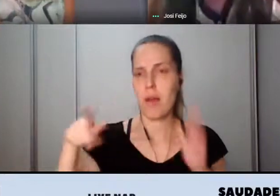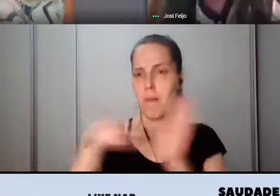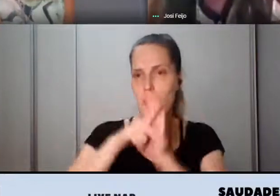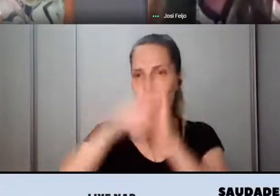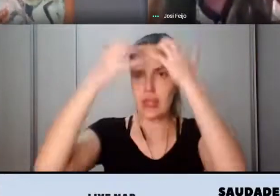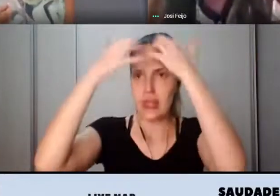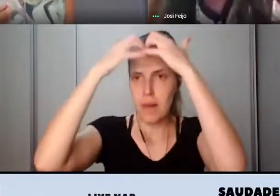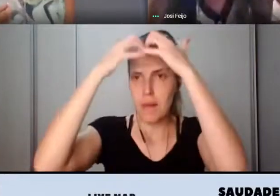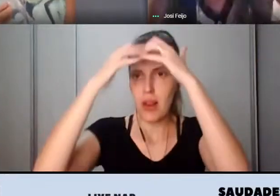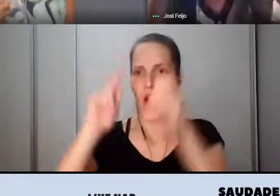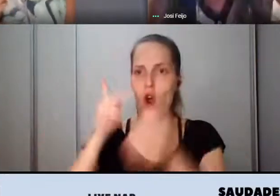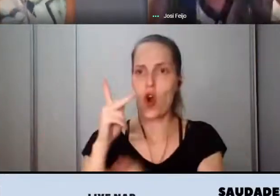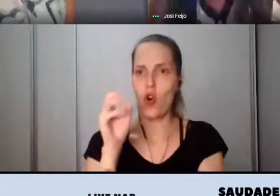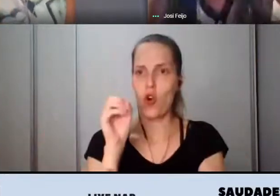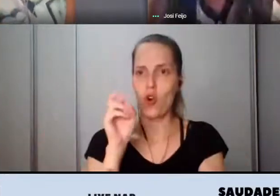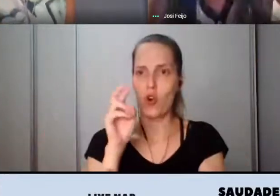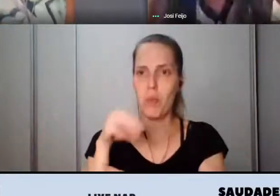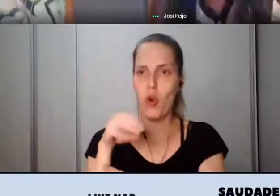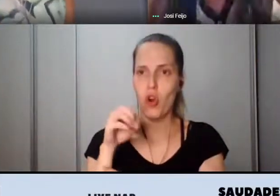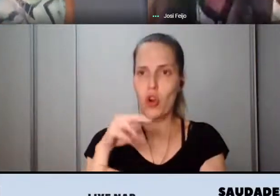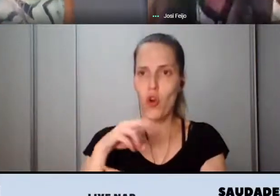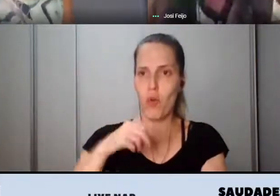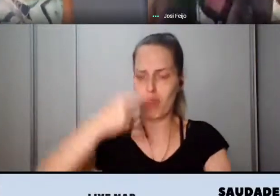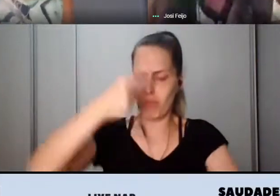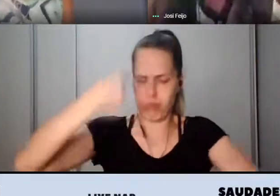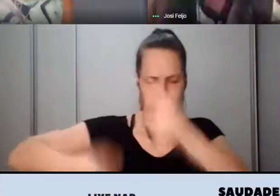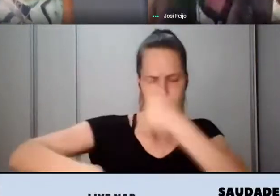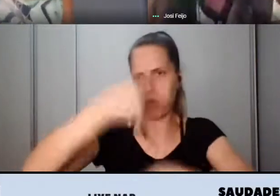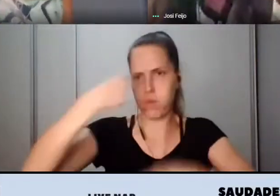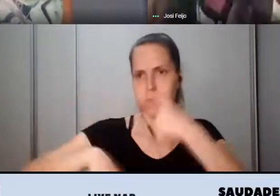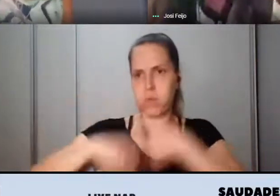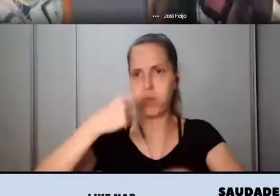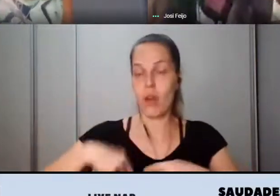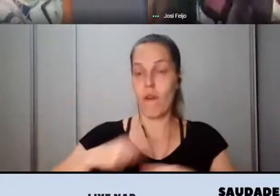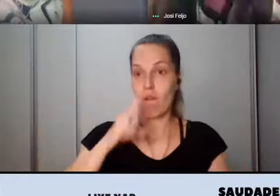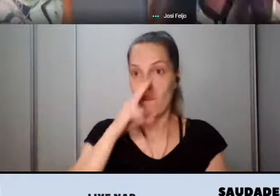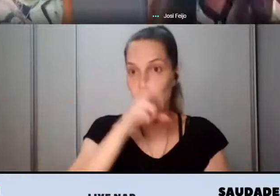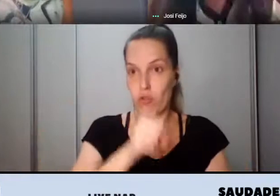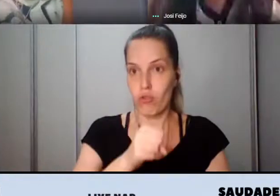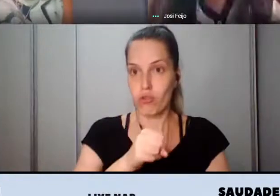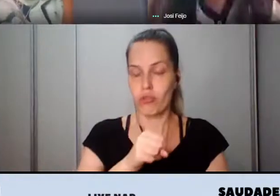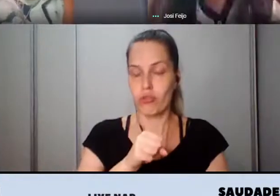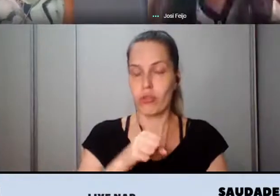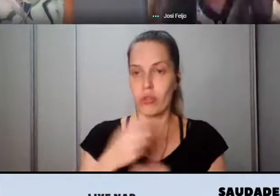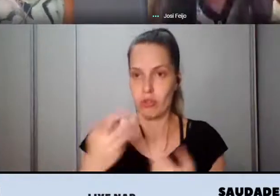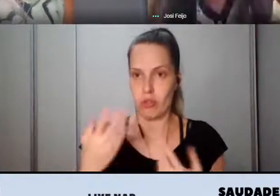mais intensa. E isso também pode ser considerado como